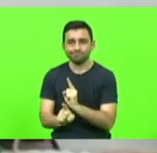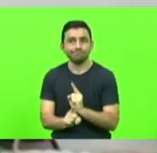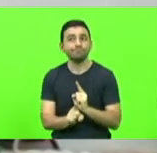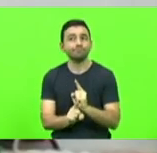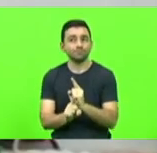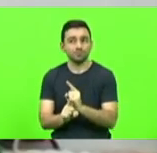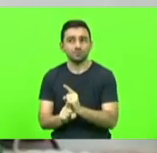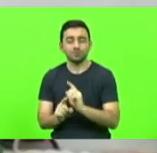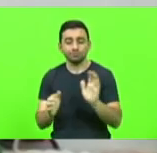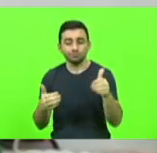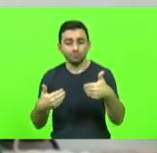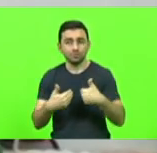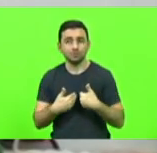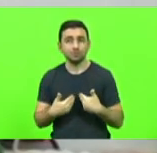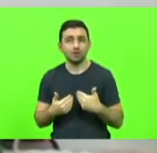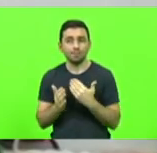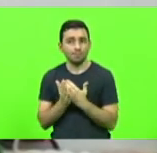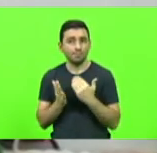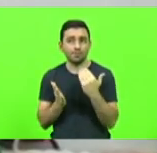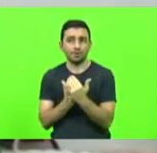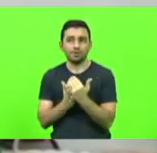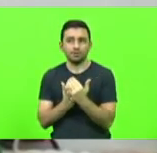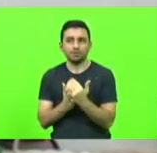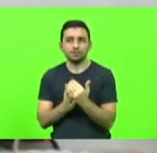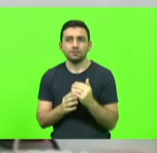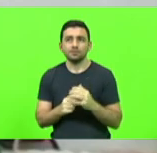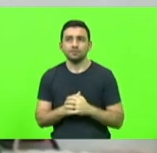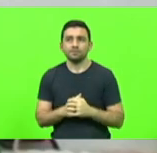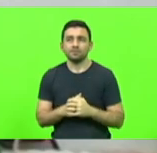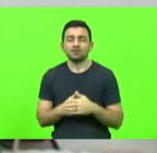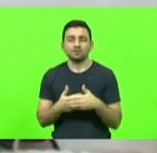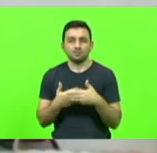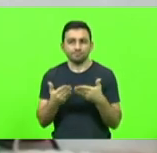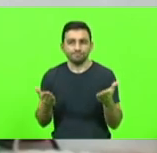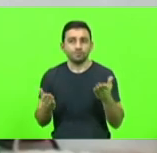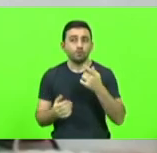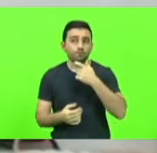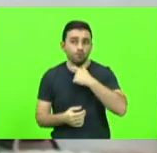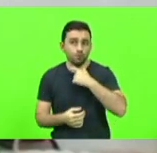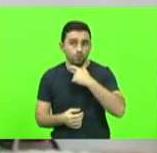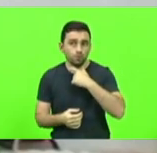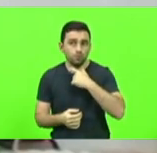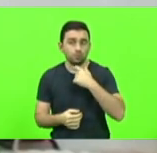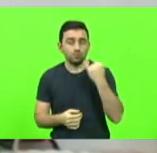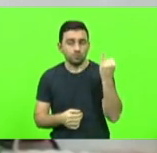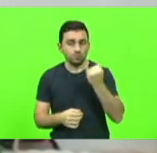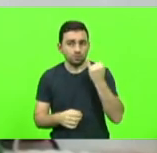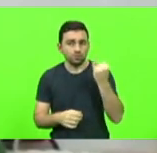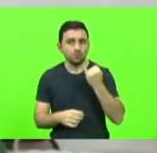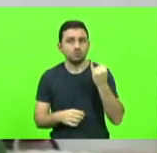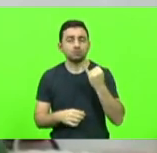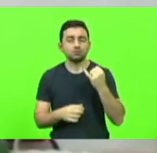de autismo. Casos esses onde a atuação do fonoaudiólogo é imprescindível.